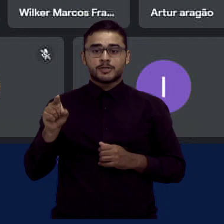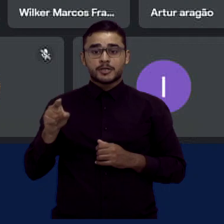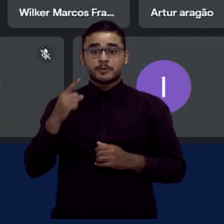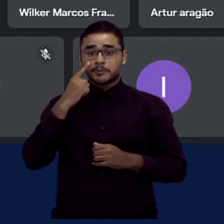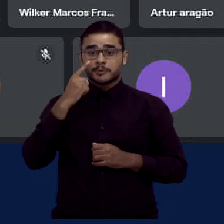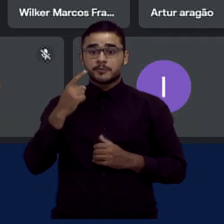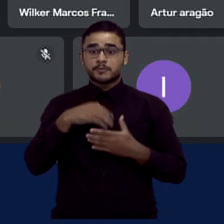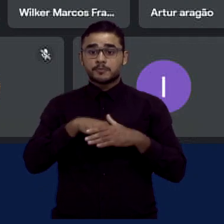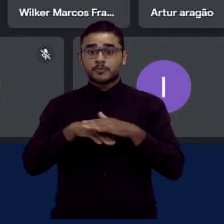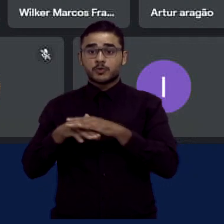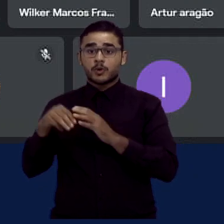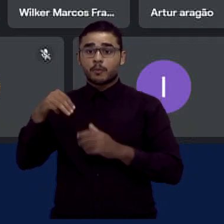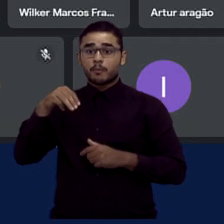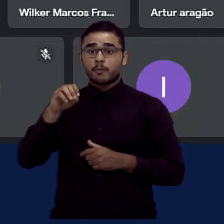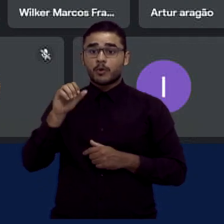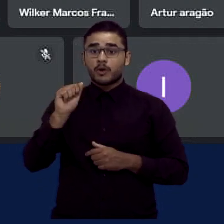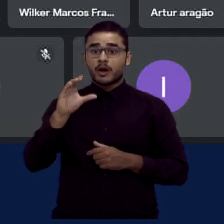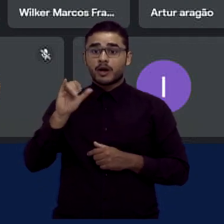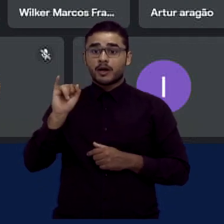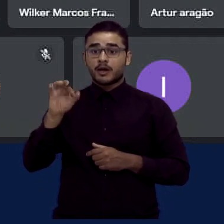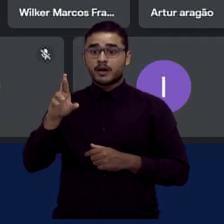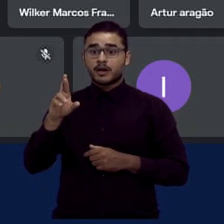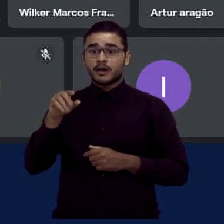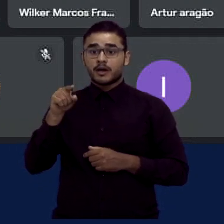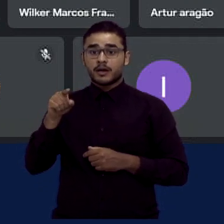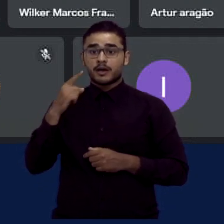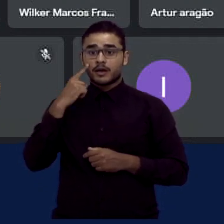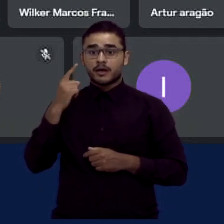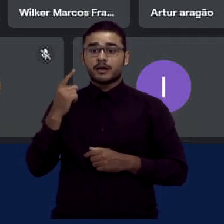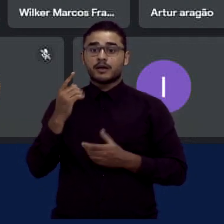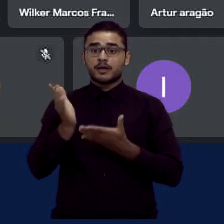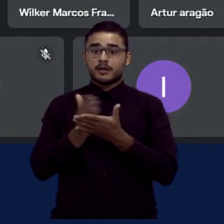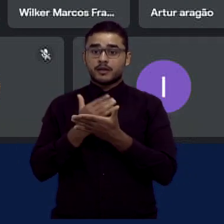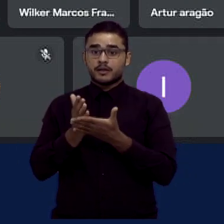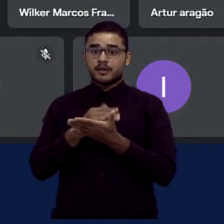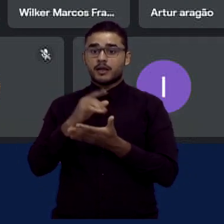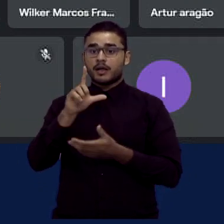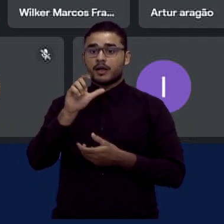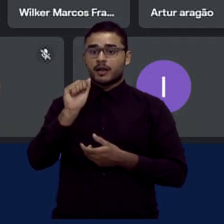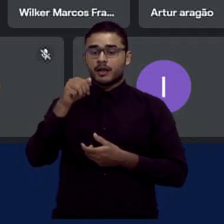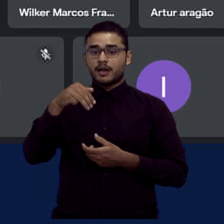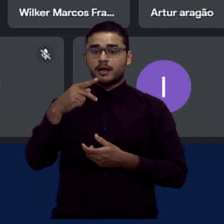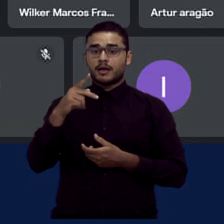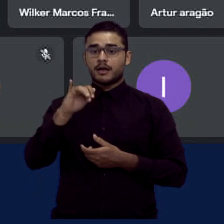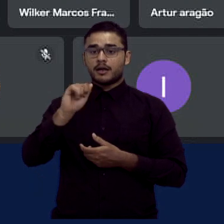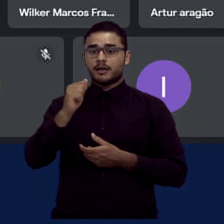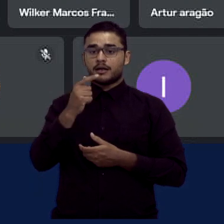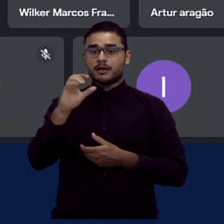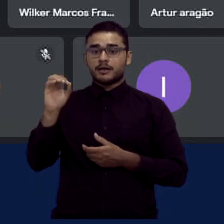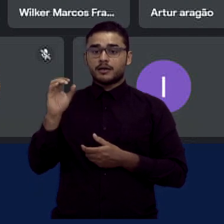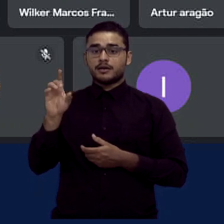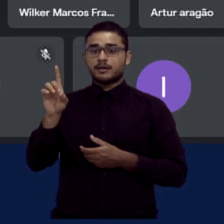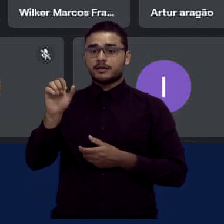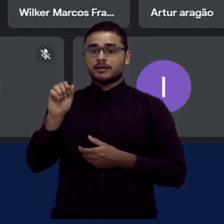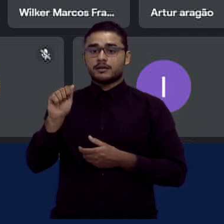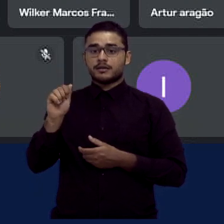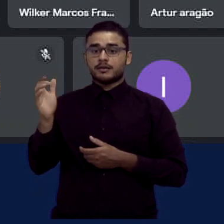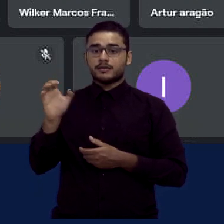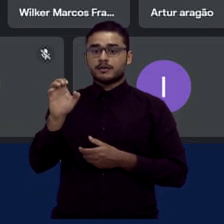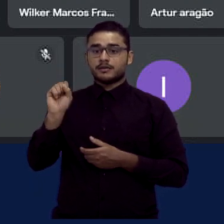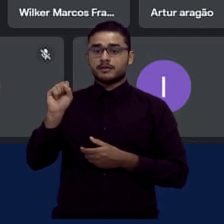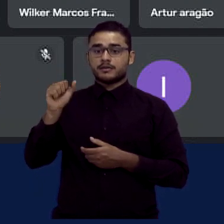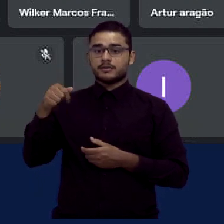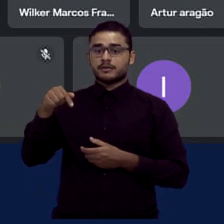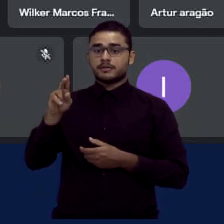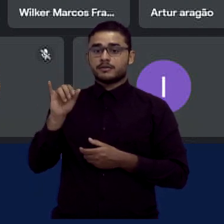certo? Inclusive, esse Lampião da Esquina é bem difícil de encontrar, viu, Moacir? Então, depois manda umas fotos aí que é legal.